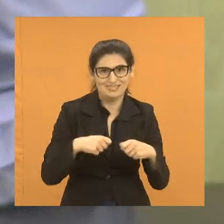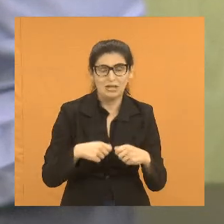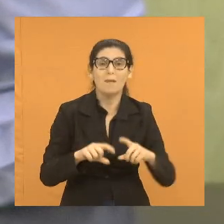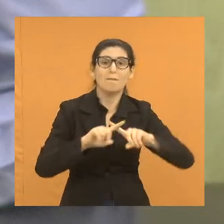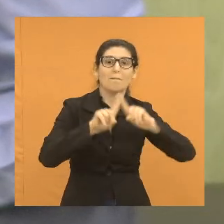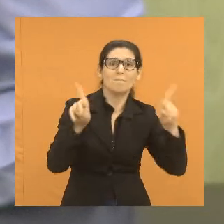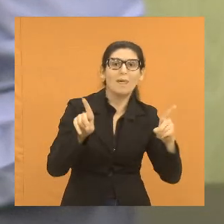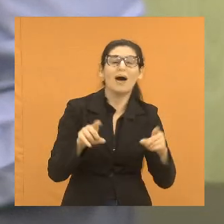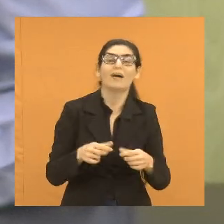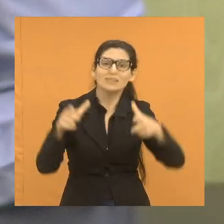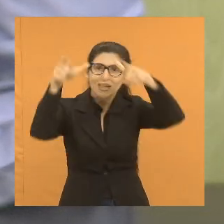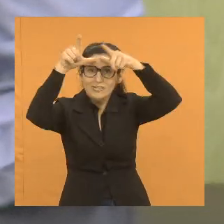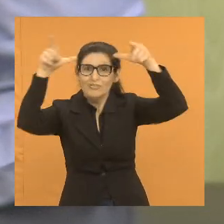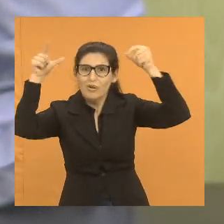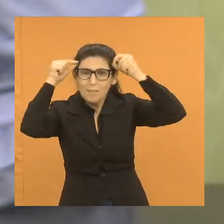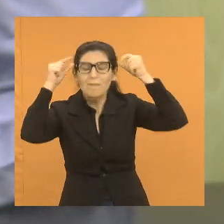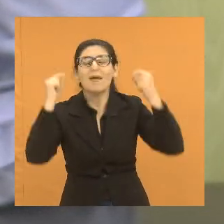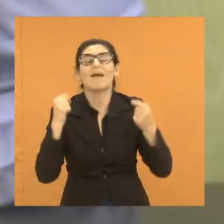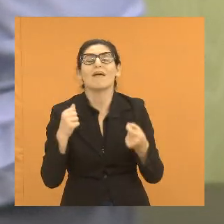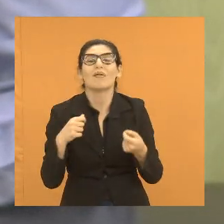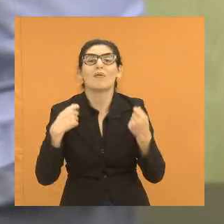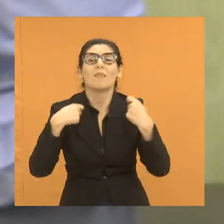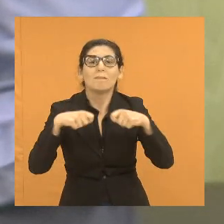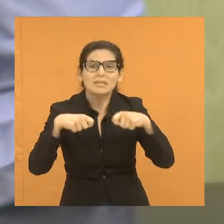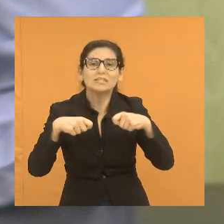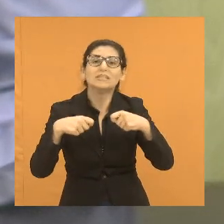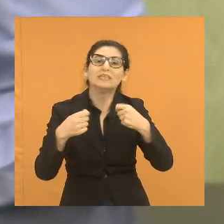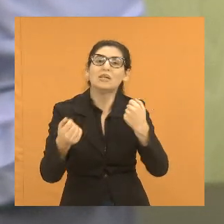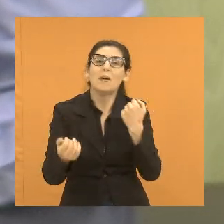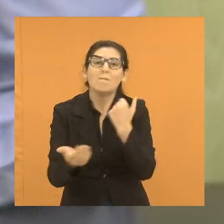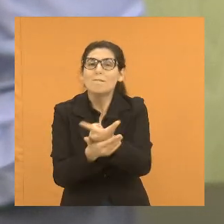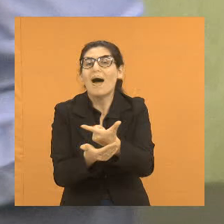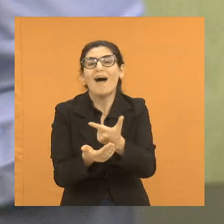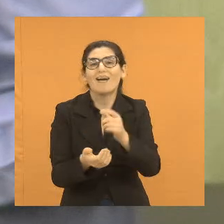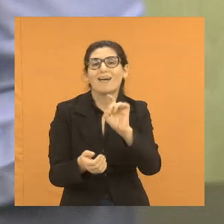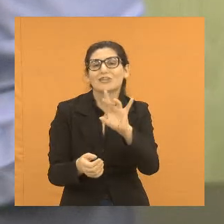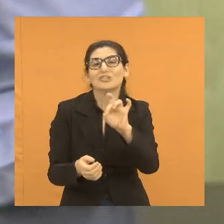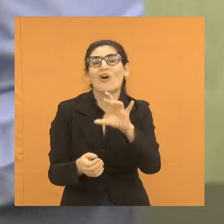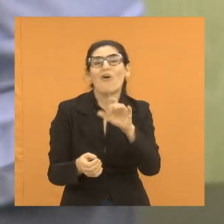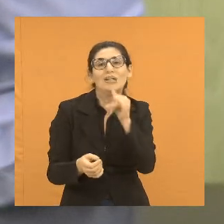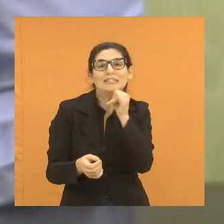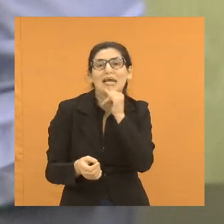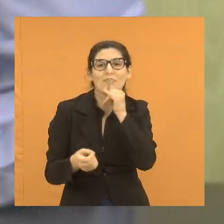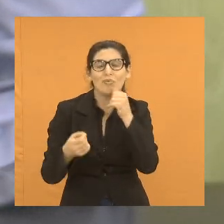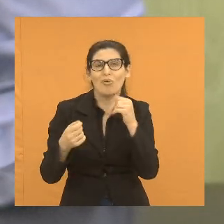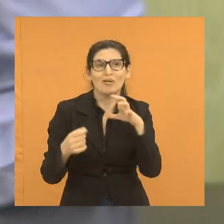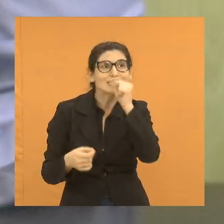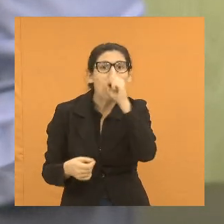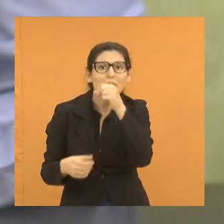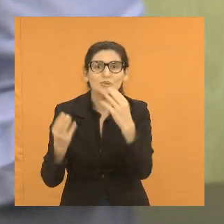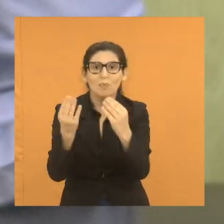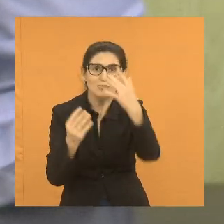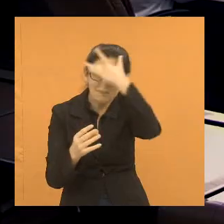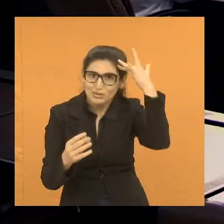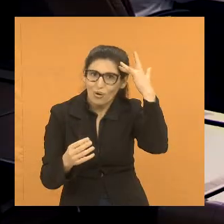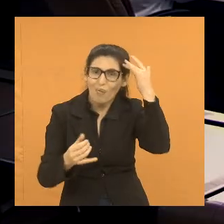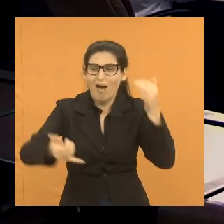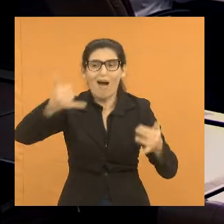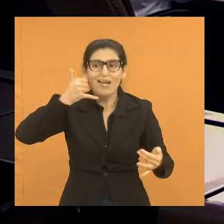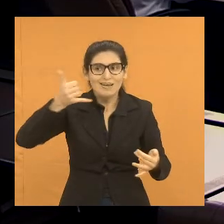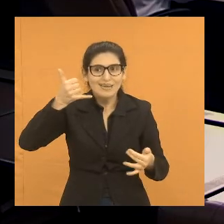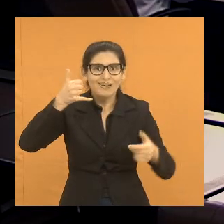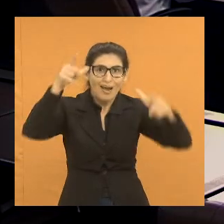o enfermeiro que, se for preciso, é chamado. E a gente paga aquele que é preciso. Eu acho que é uma boa ideia da gente levar.